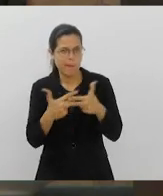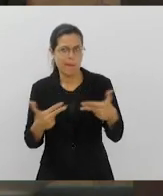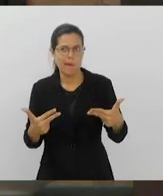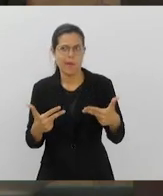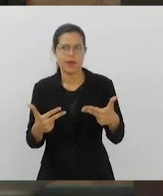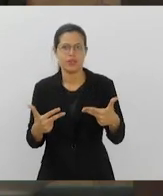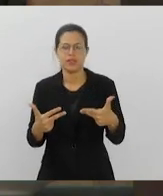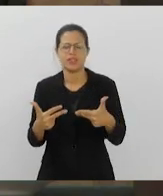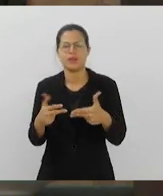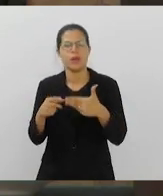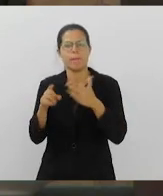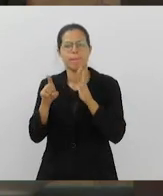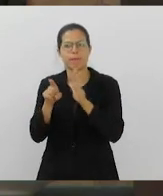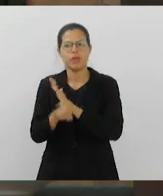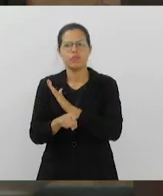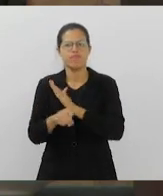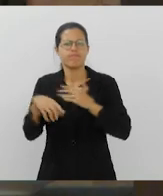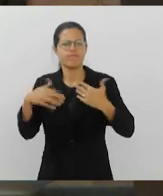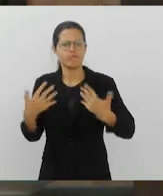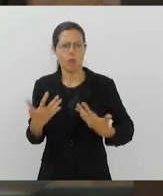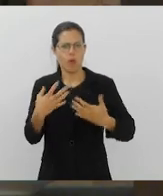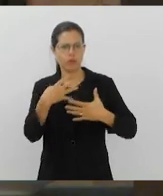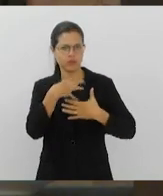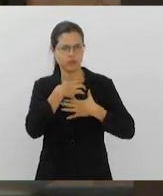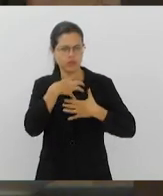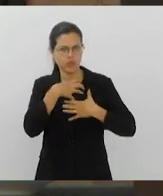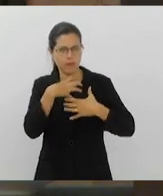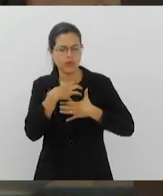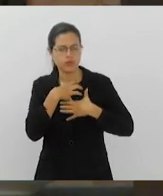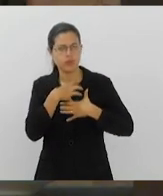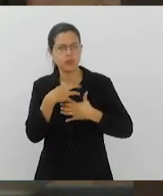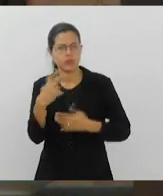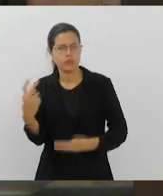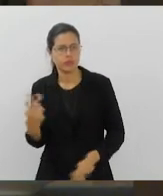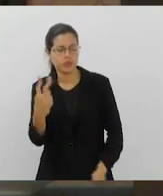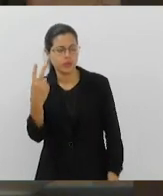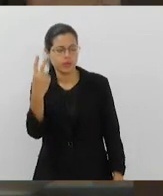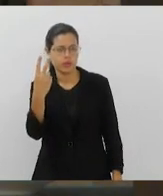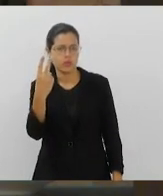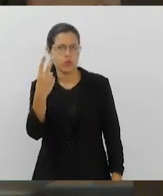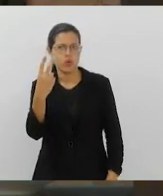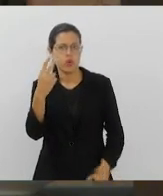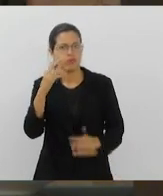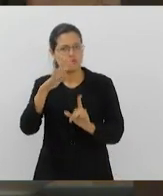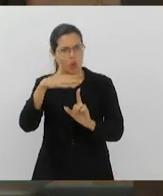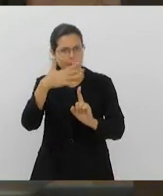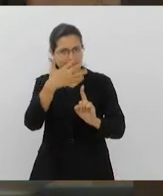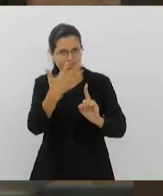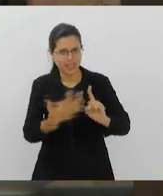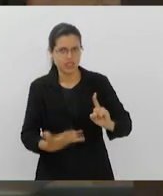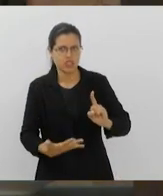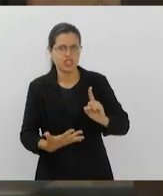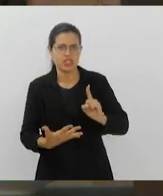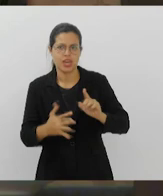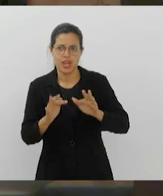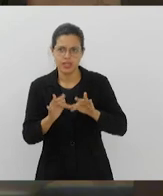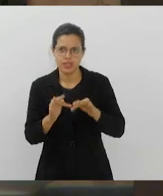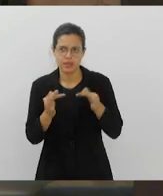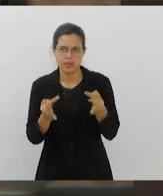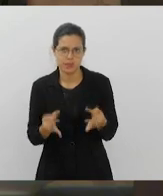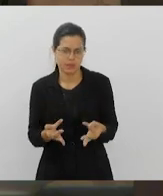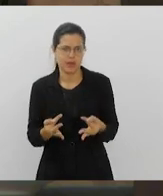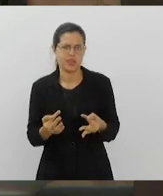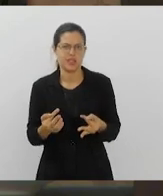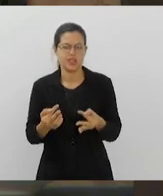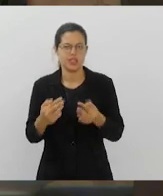qual é o sentimento e o valor de poder homenagear singelamente, através da Câmara dos